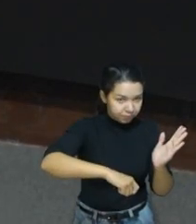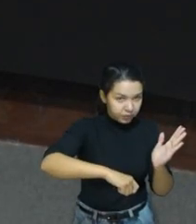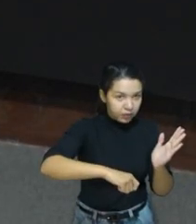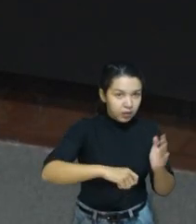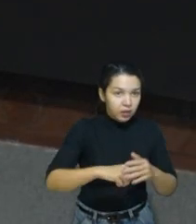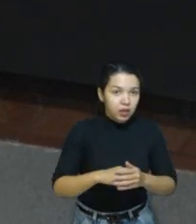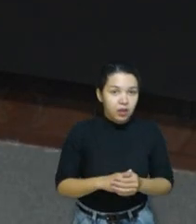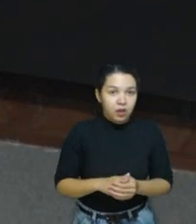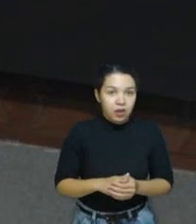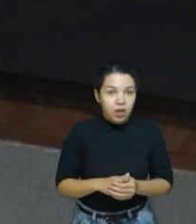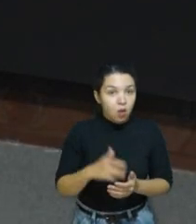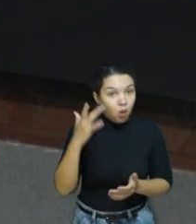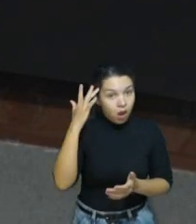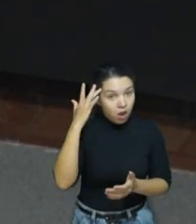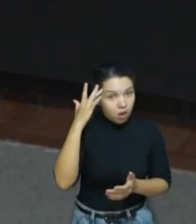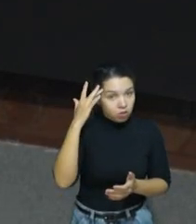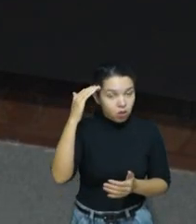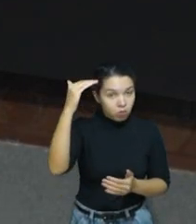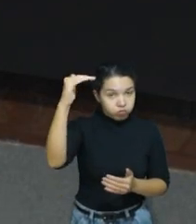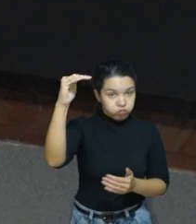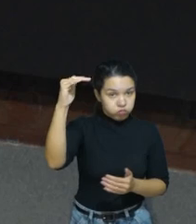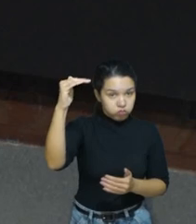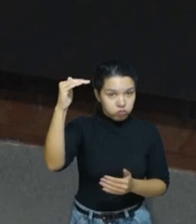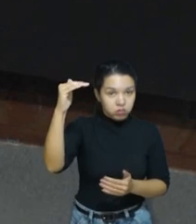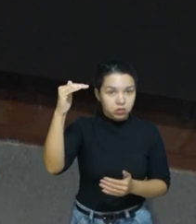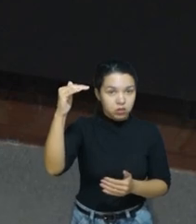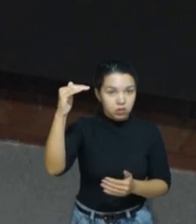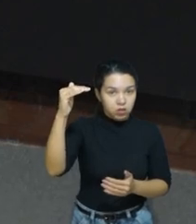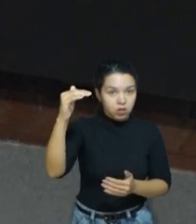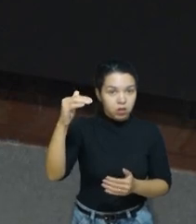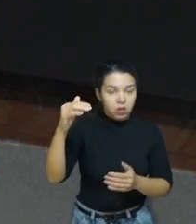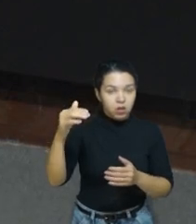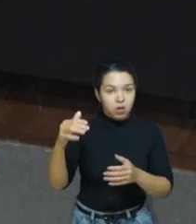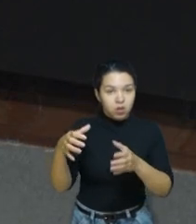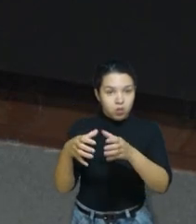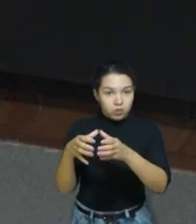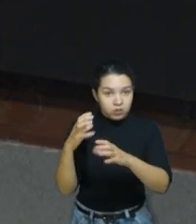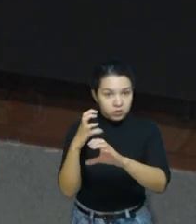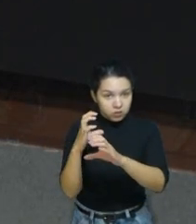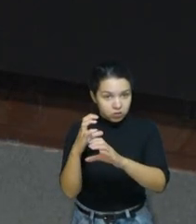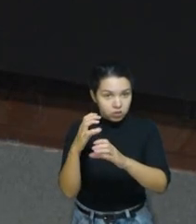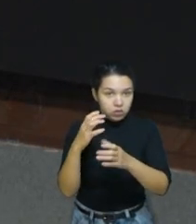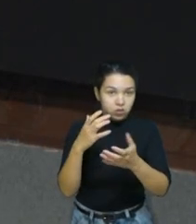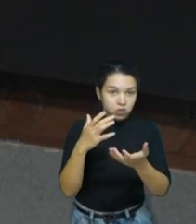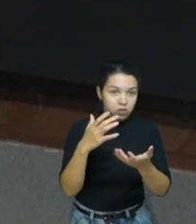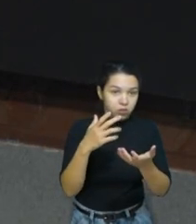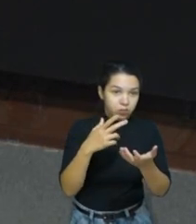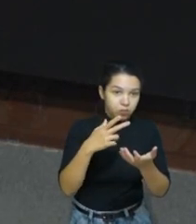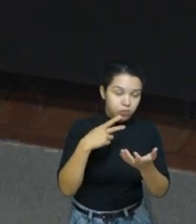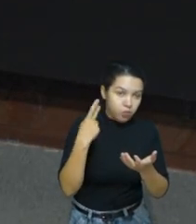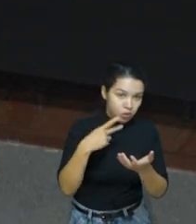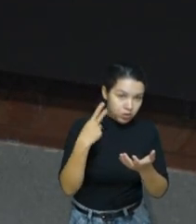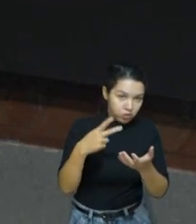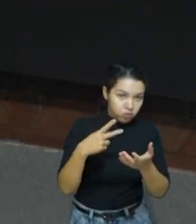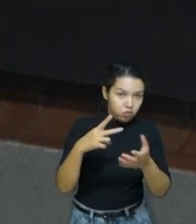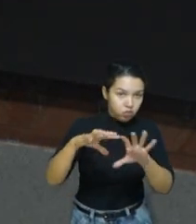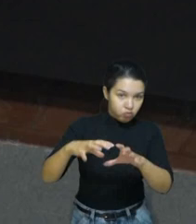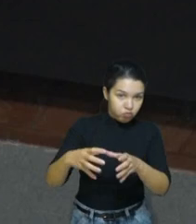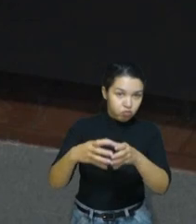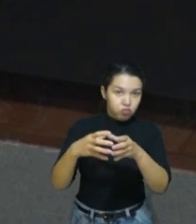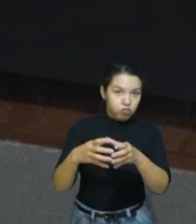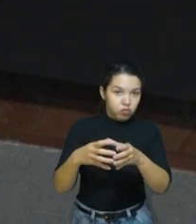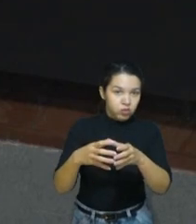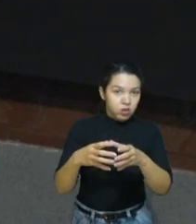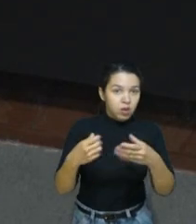isso é o top que eu acho, né? O top, né? O top cientista com o top lá político. Né? É um caminho